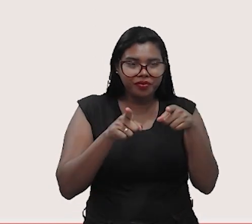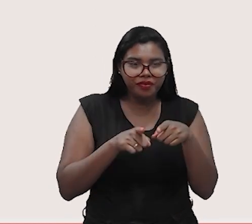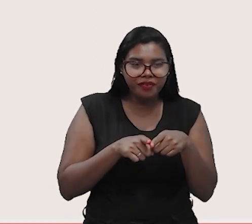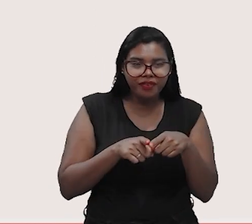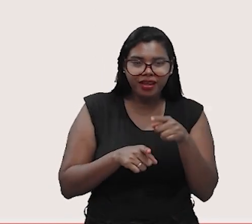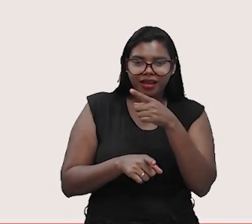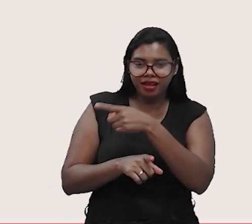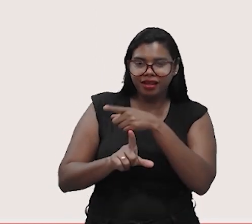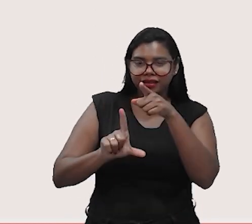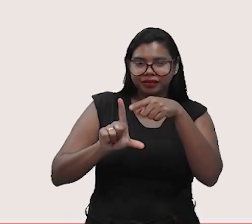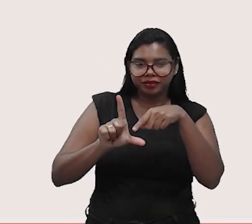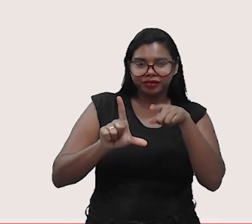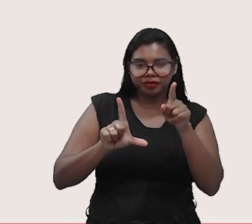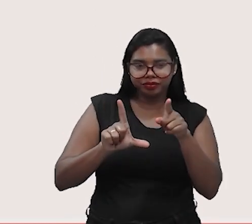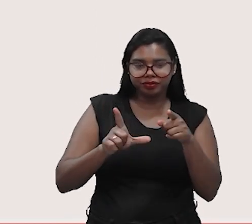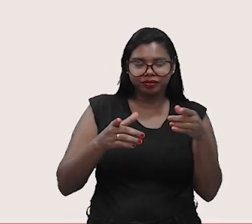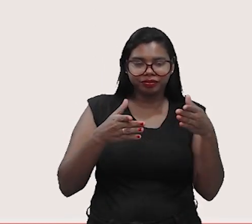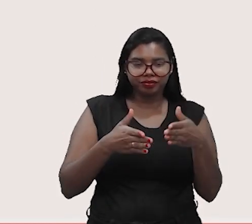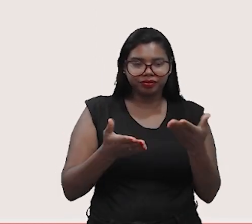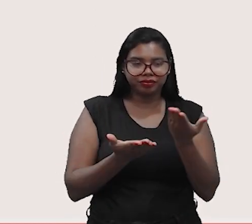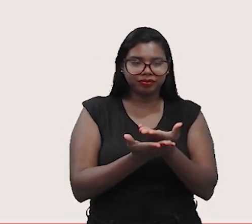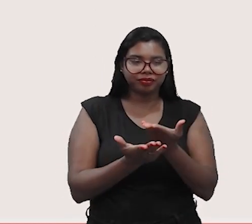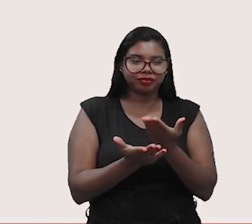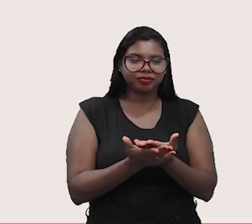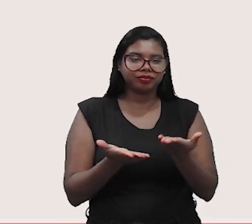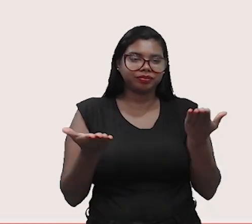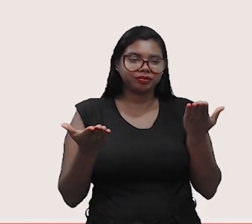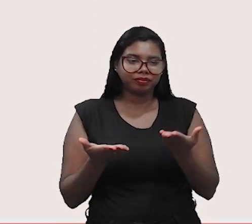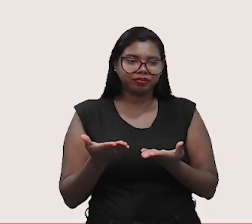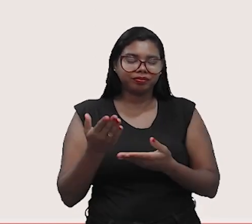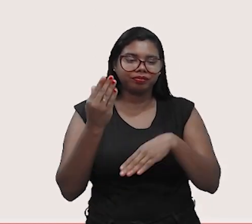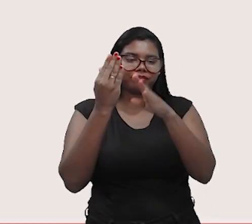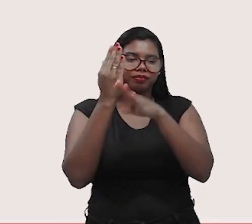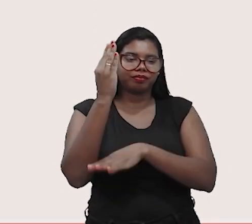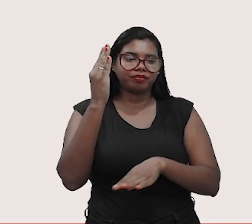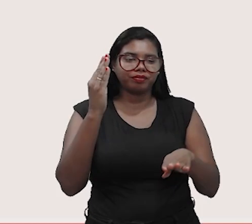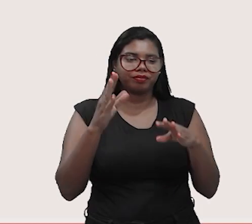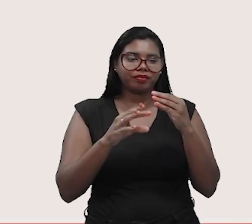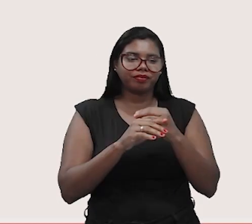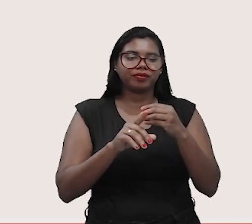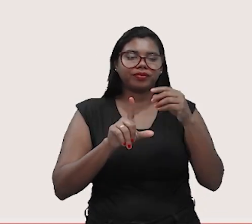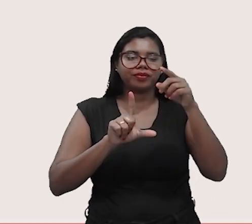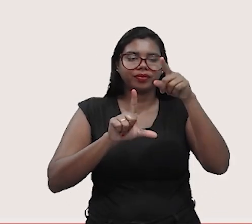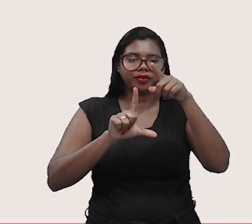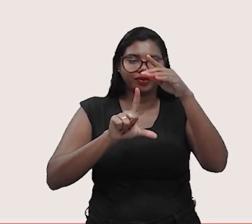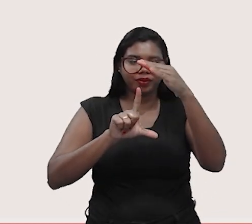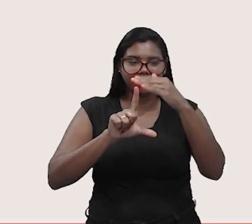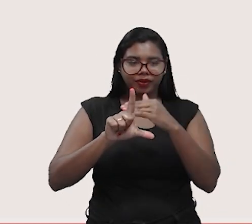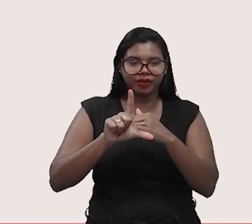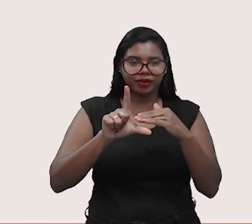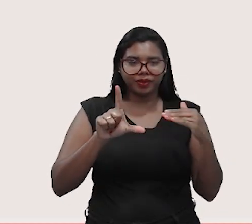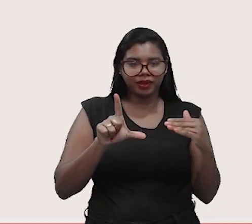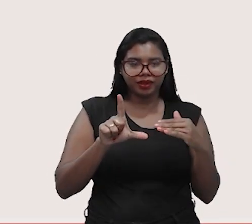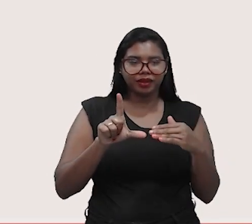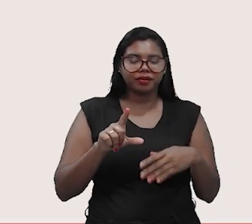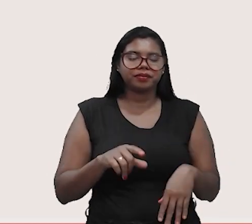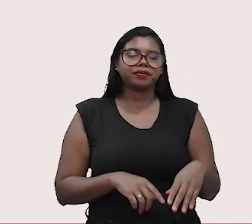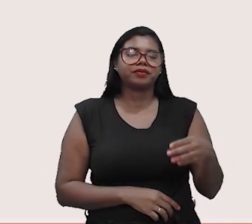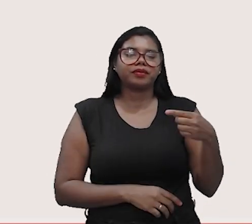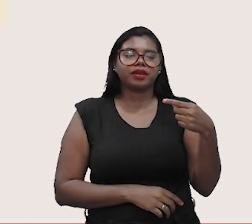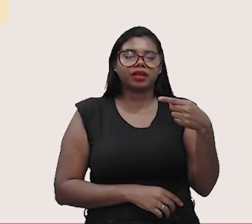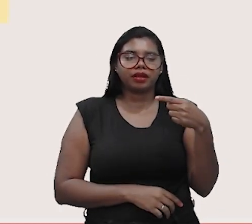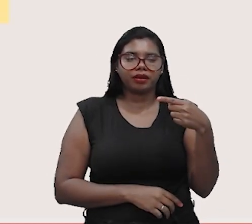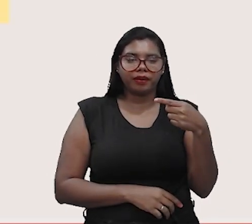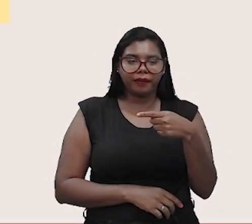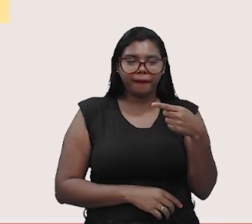dessa nossa aula agora. Se eu quero encontrar o x do vértice, eu coloco ali, ó, menos b sobre